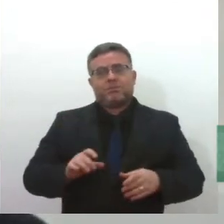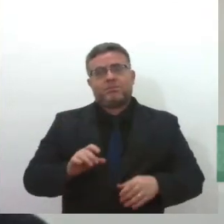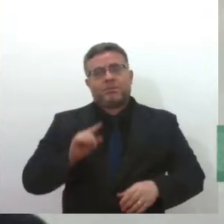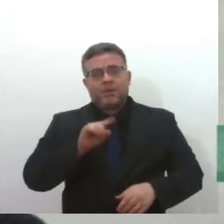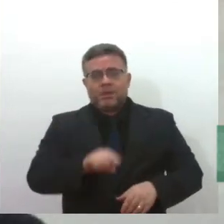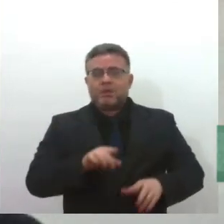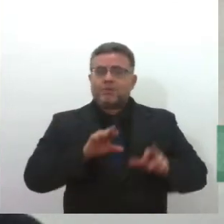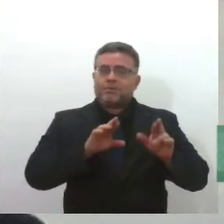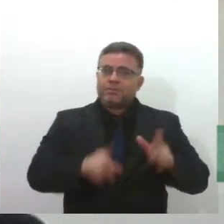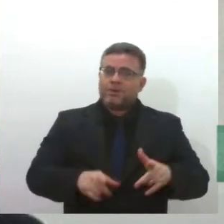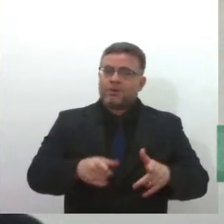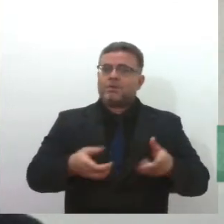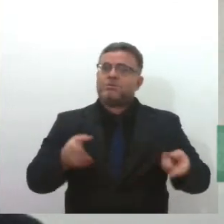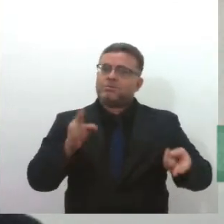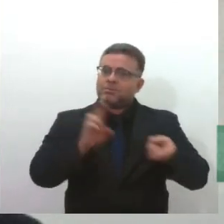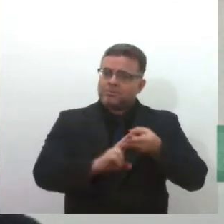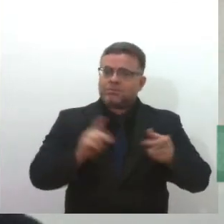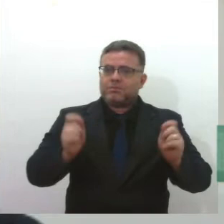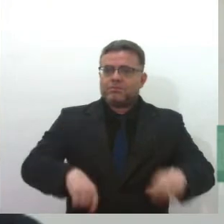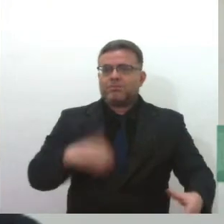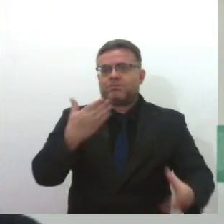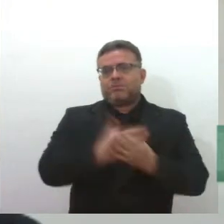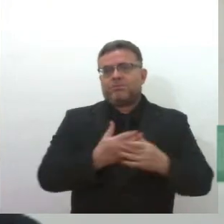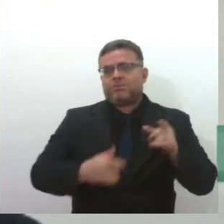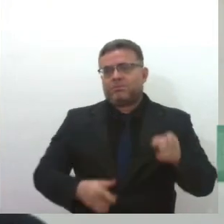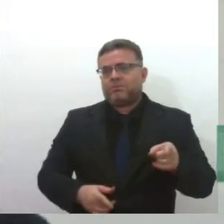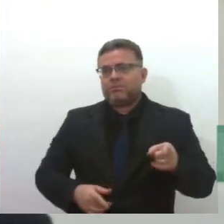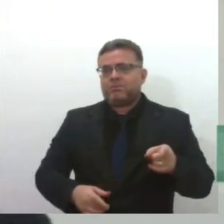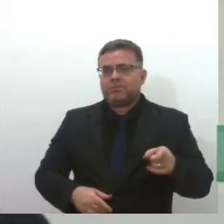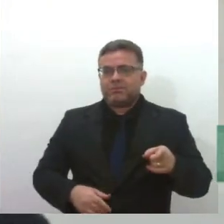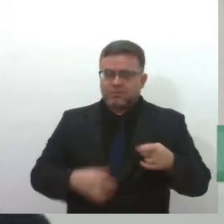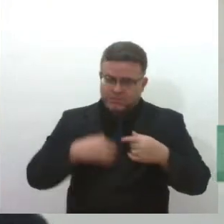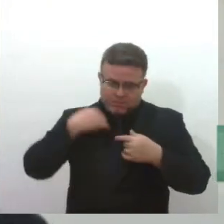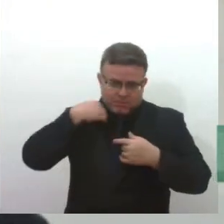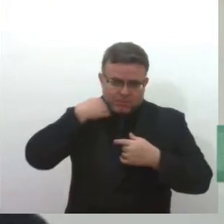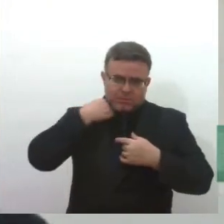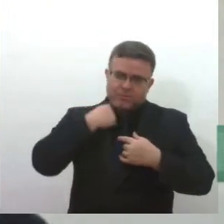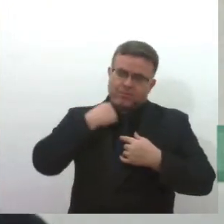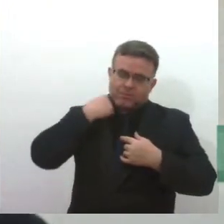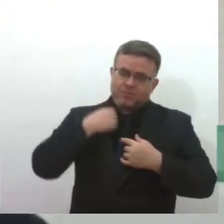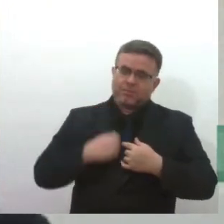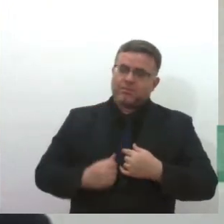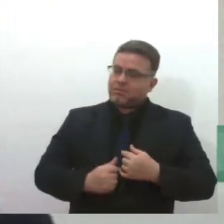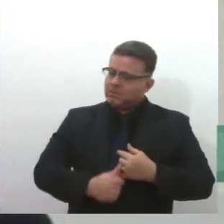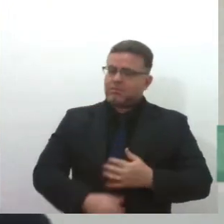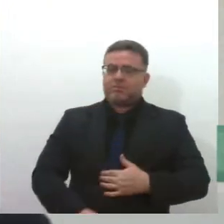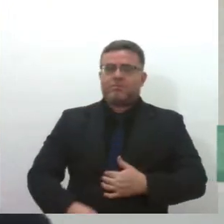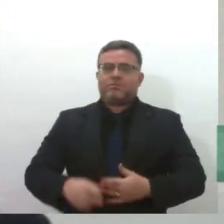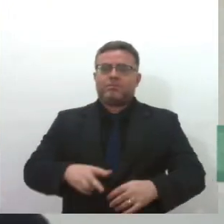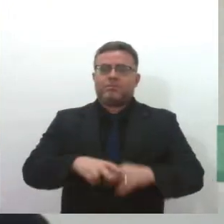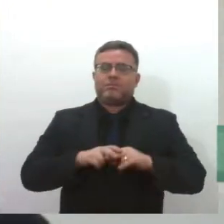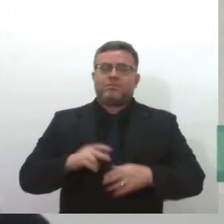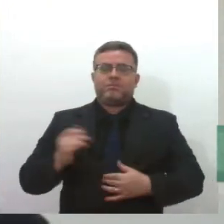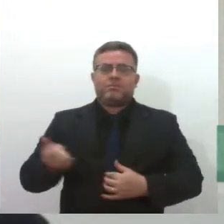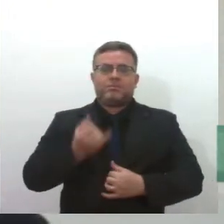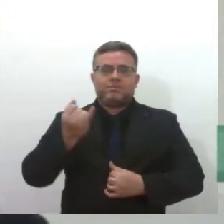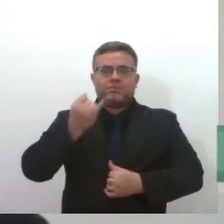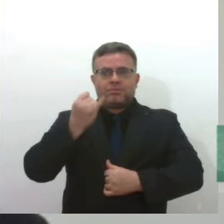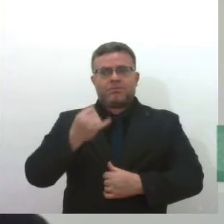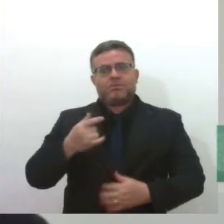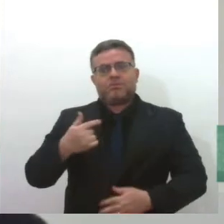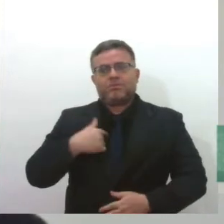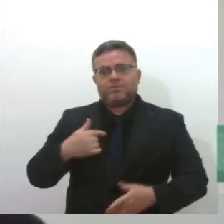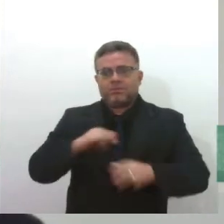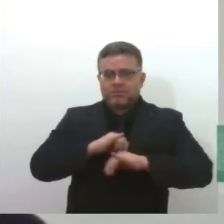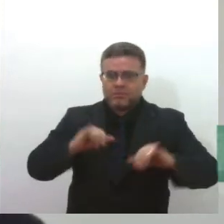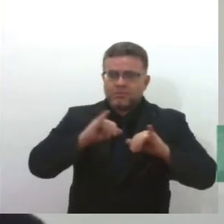para ficar preso preventivamente. Então, acho que isso que é o fundamental. Eu advogo que não